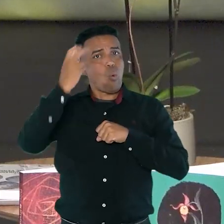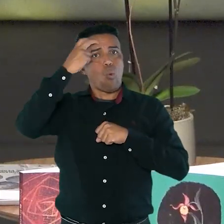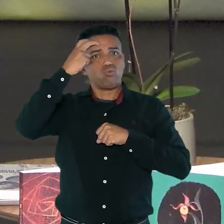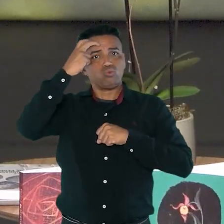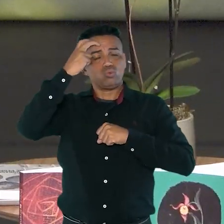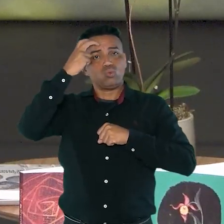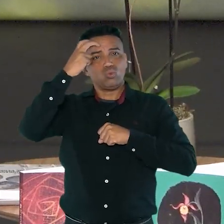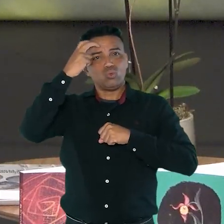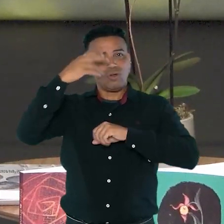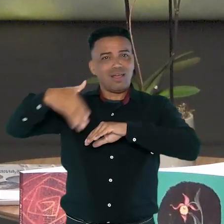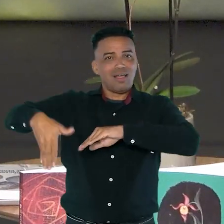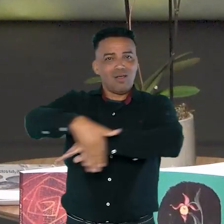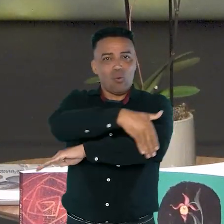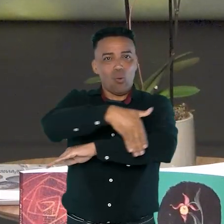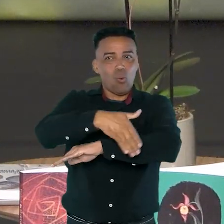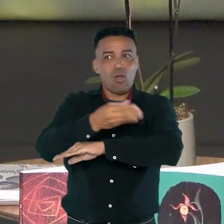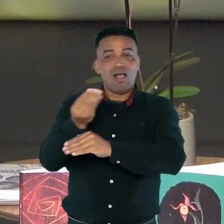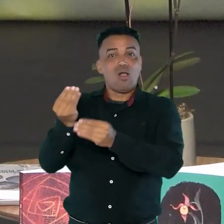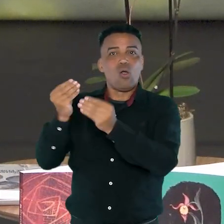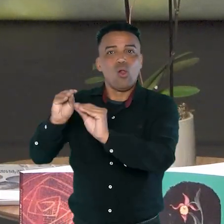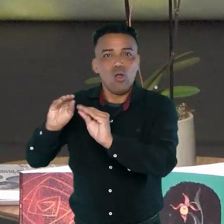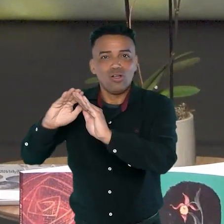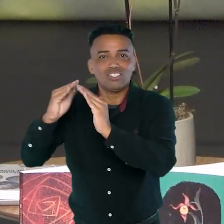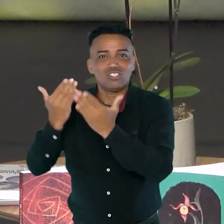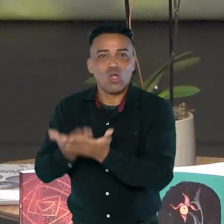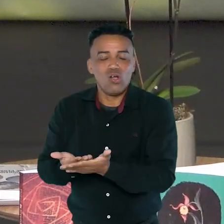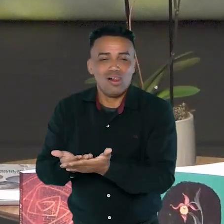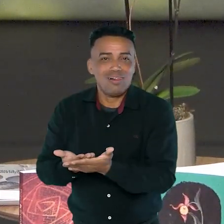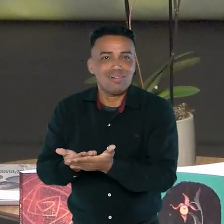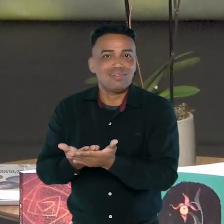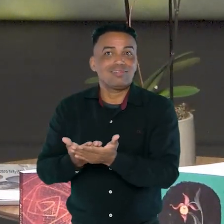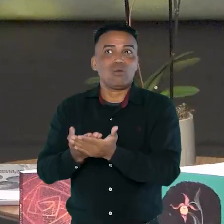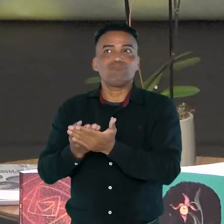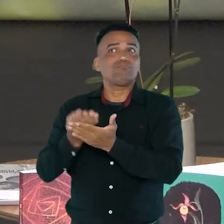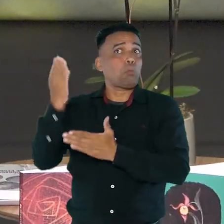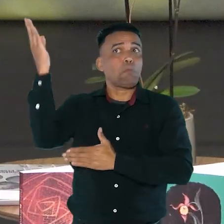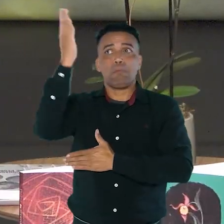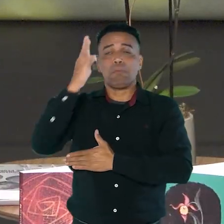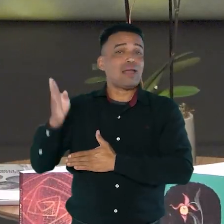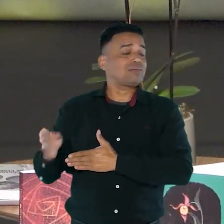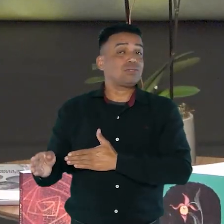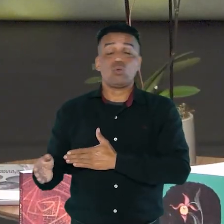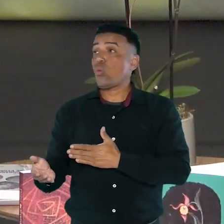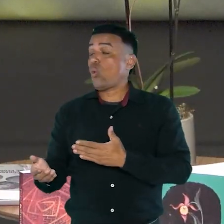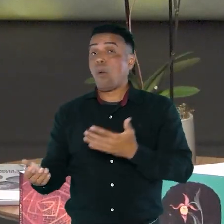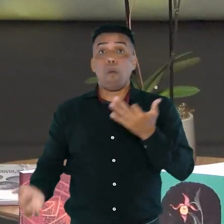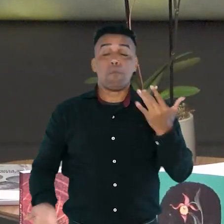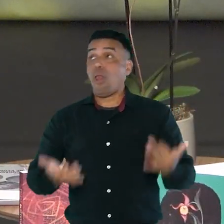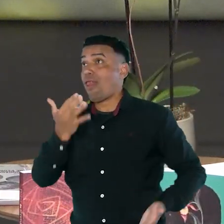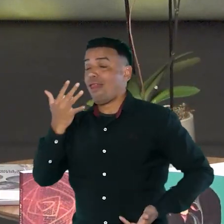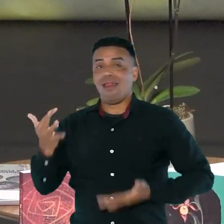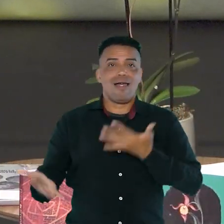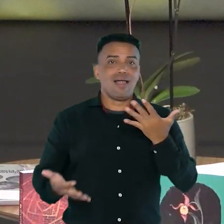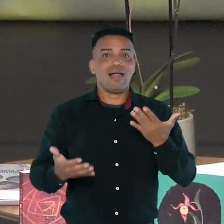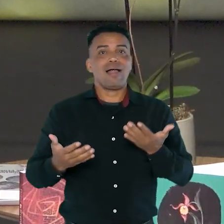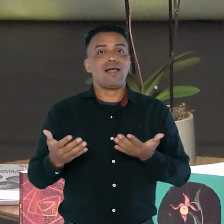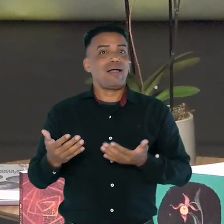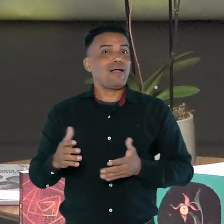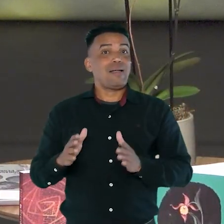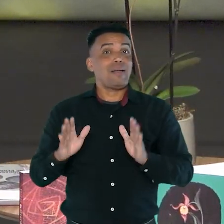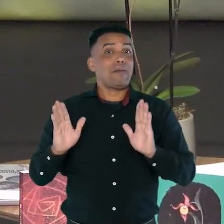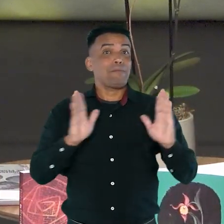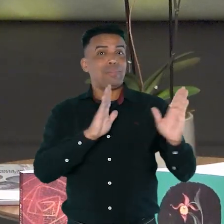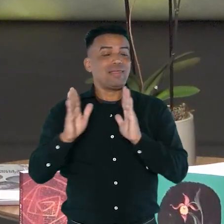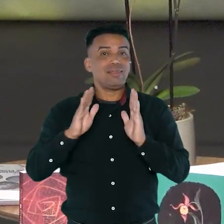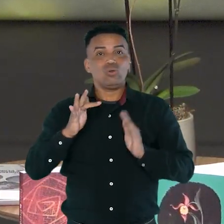da rua e levaram para a escola, eu vejo hoje nós uma nação em ebulição. A Primavera Árabe,